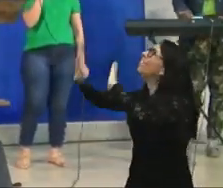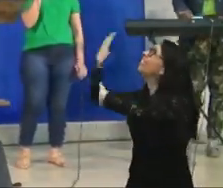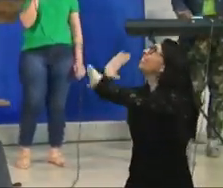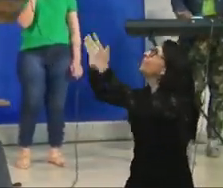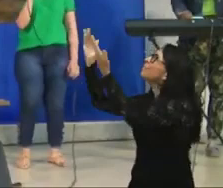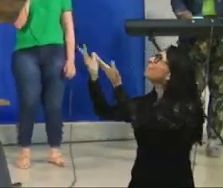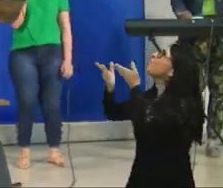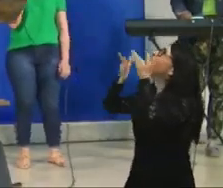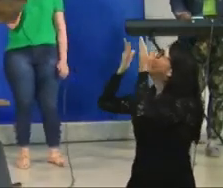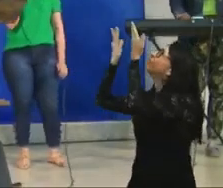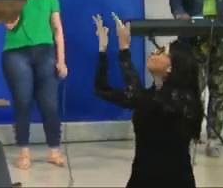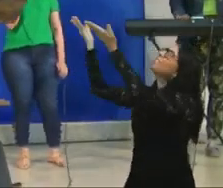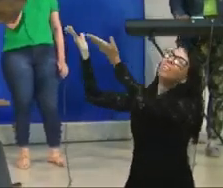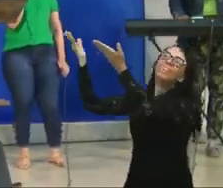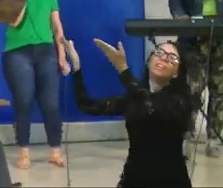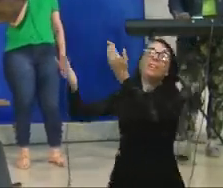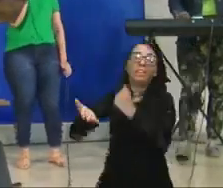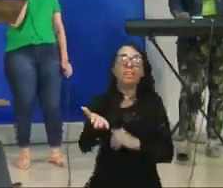adorar.